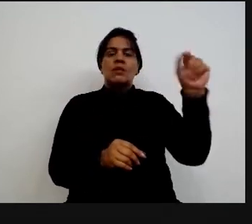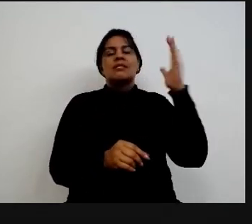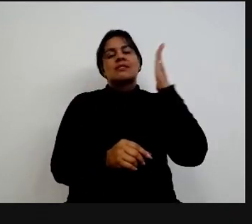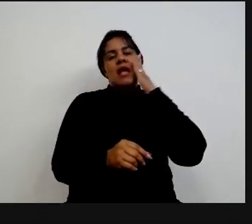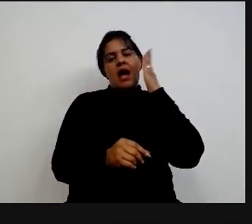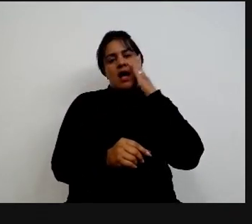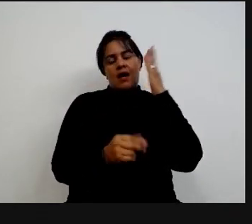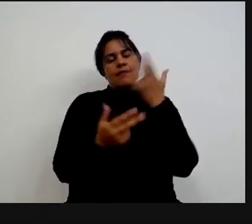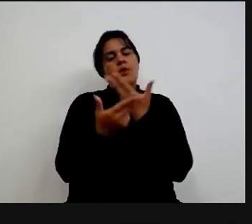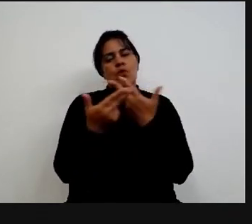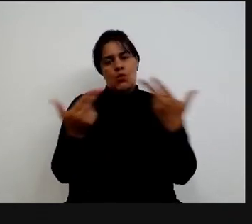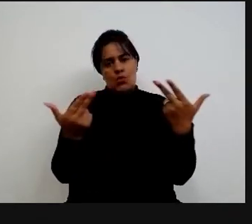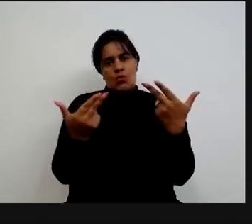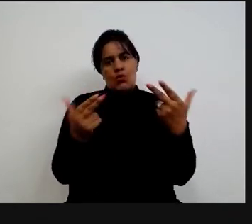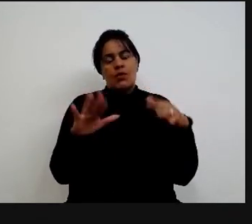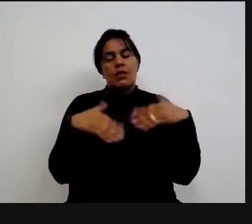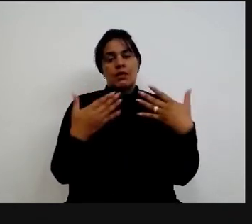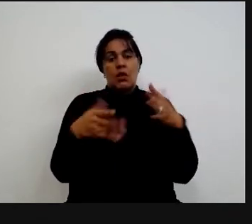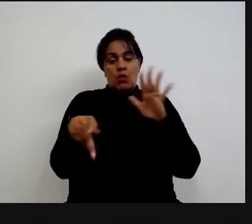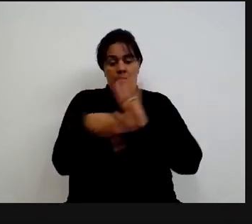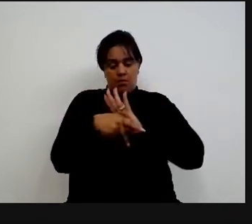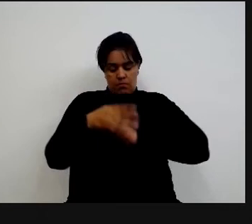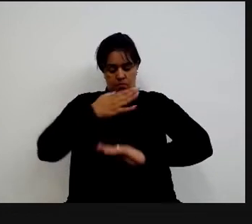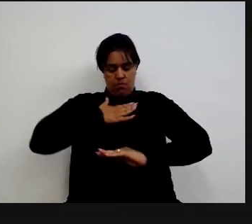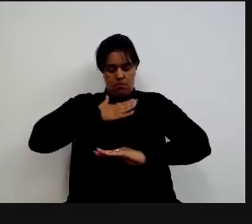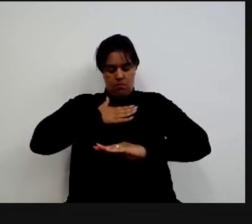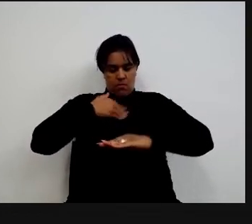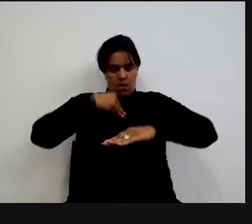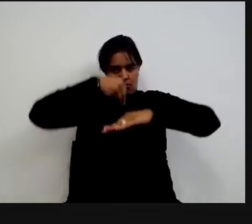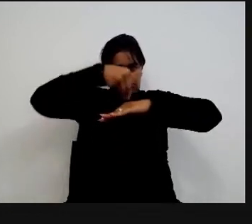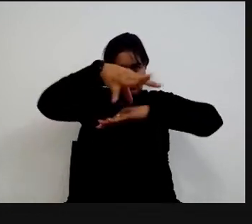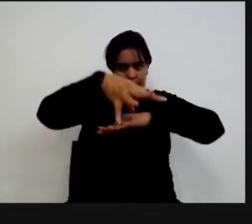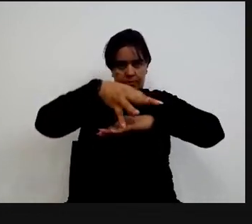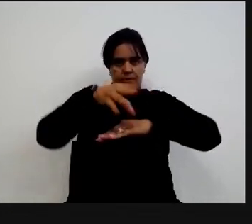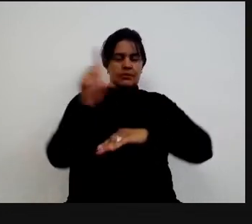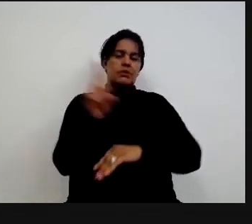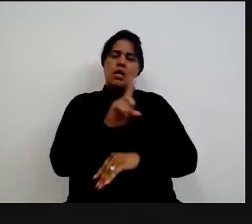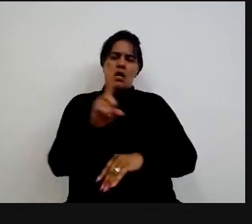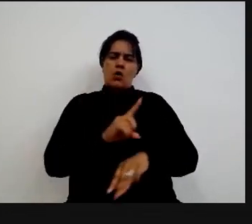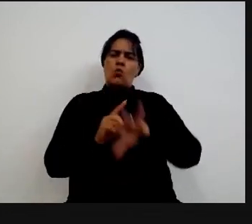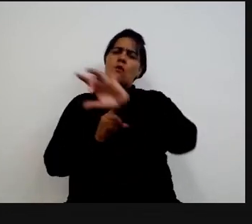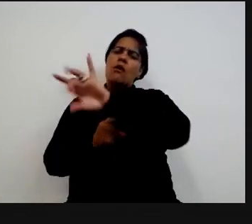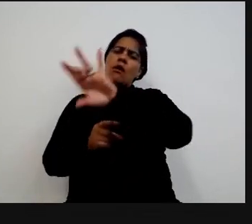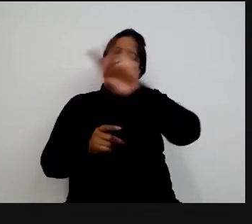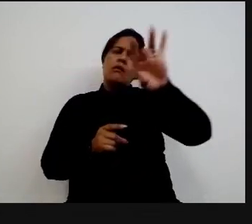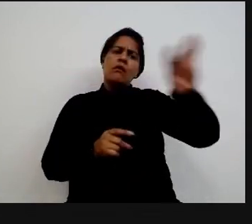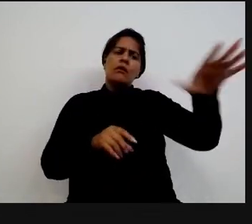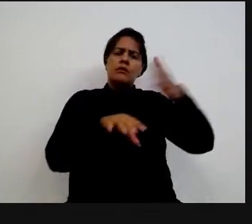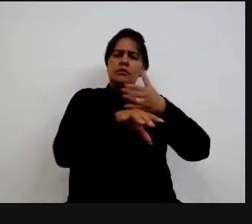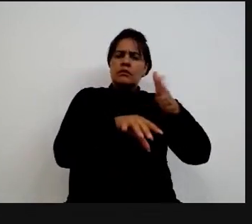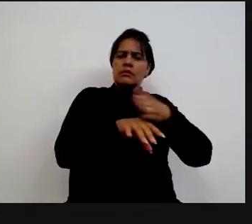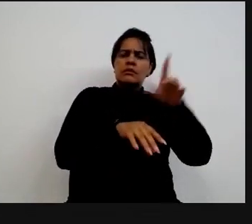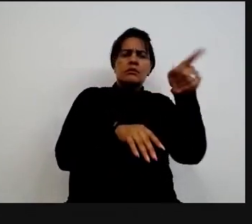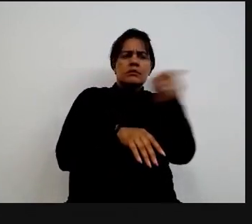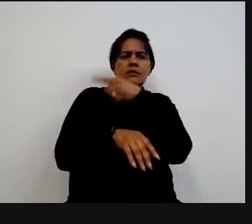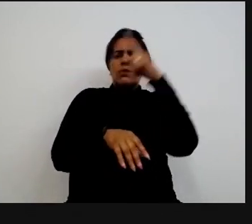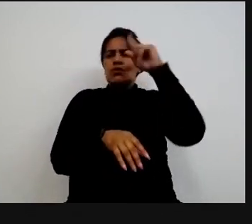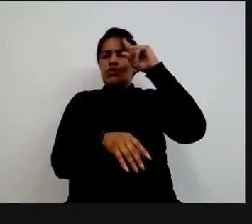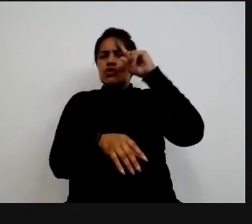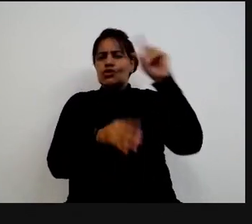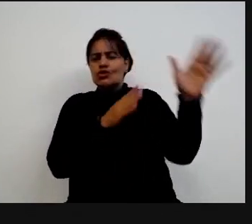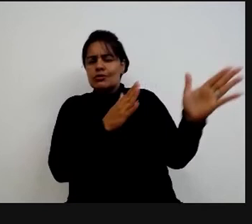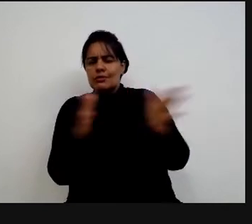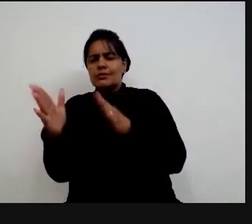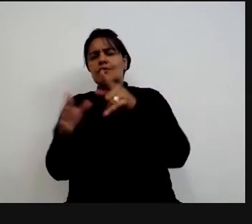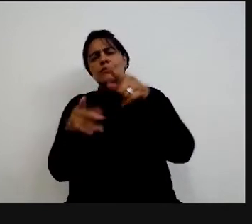de nós o conhecimento para ser disseminado. Você estando trabalhando na sua mesa, no seu dia a dia, você